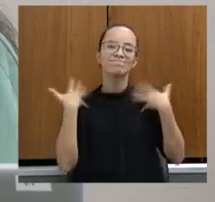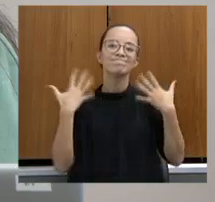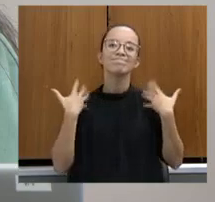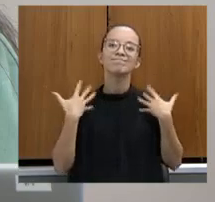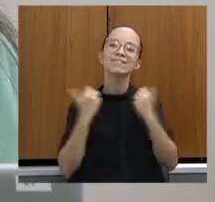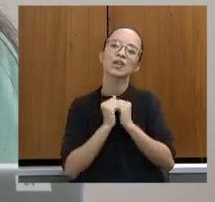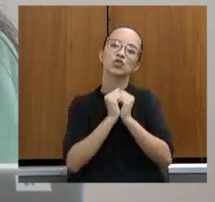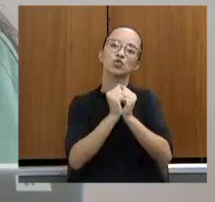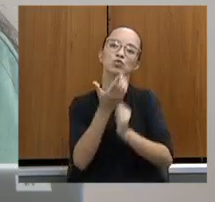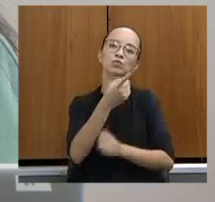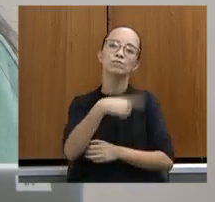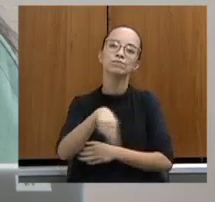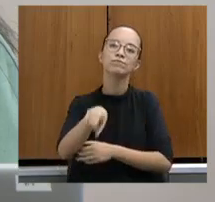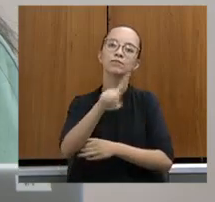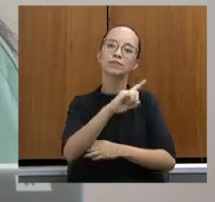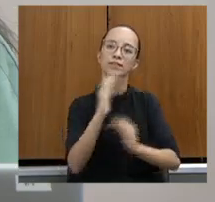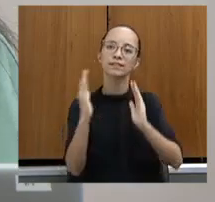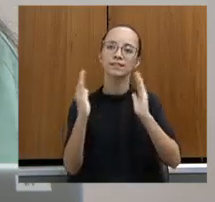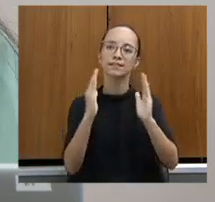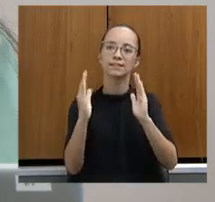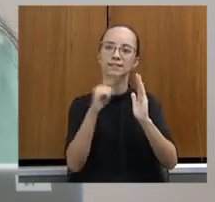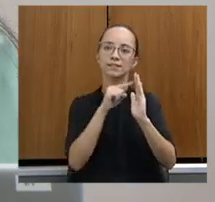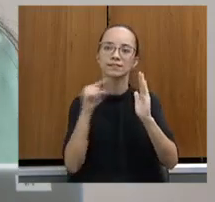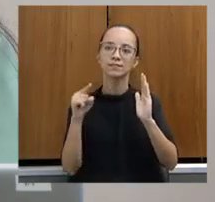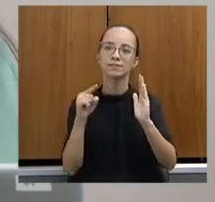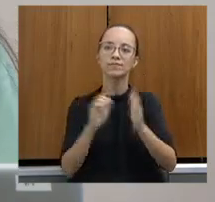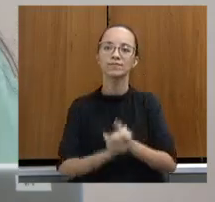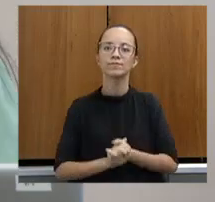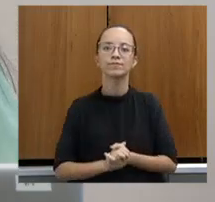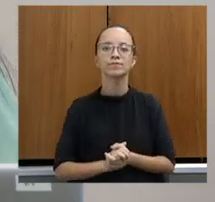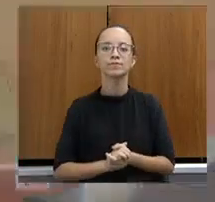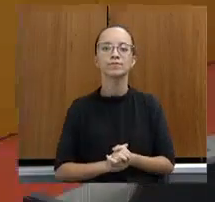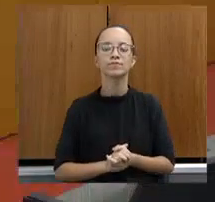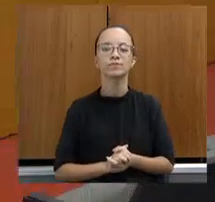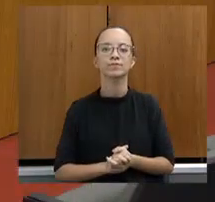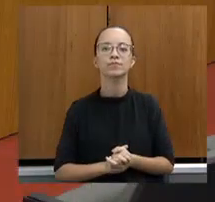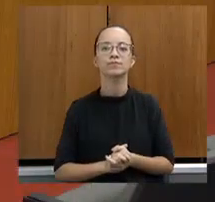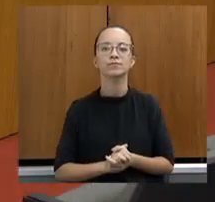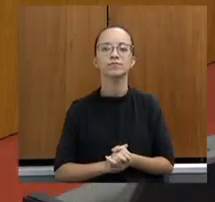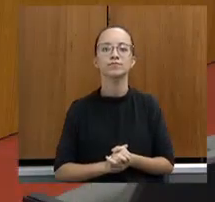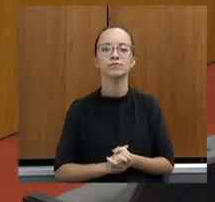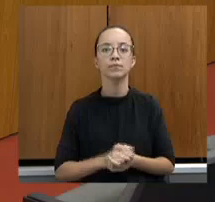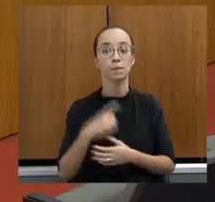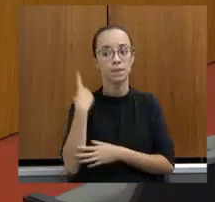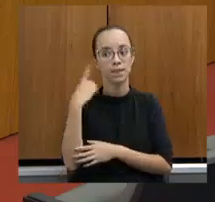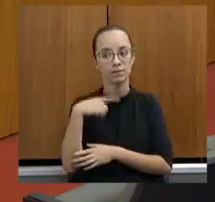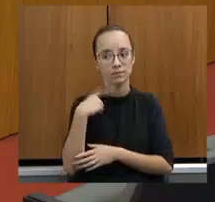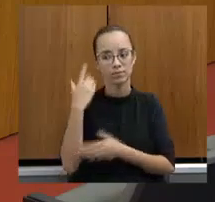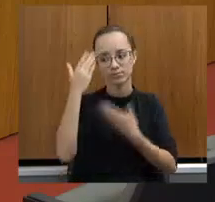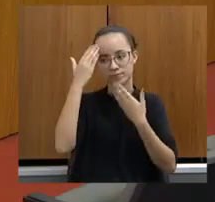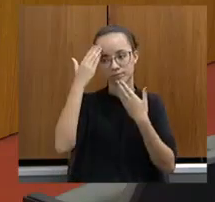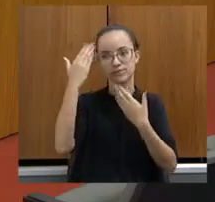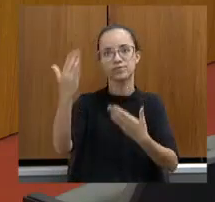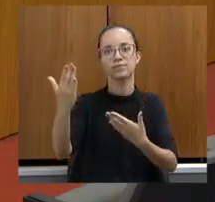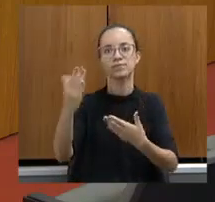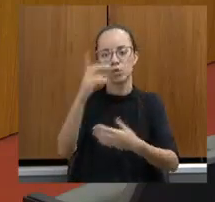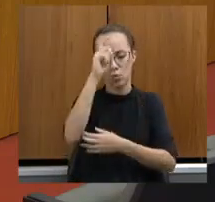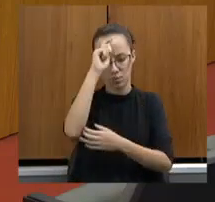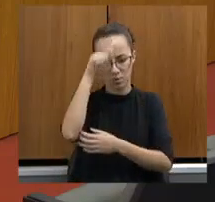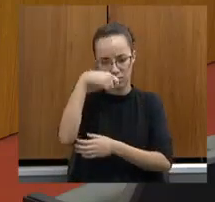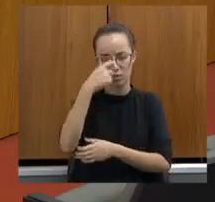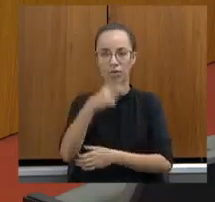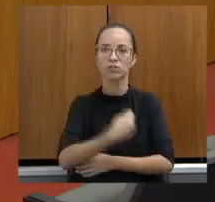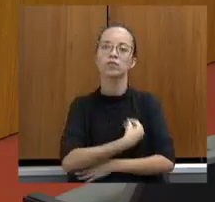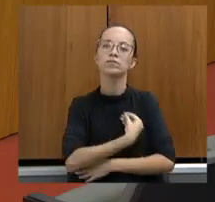ter caminhado com vocês nesse período Obrigado deputada celise laviola uma honra realmente